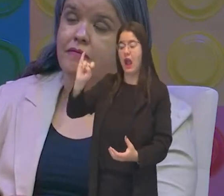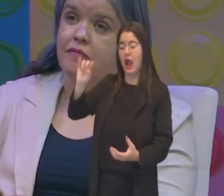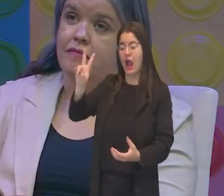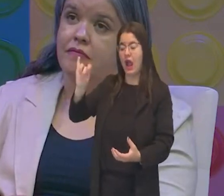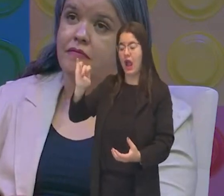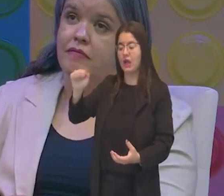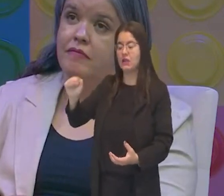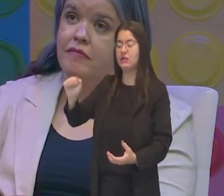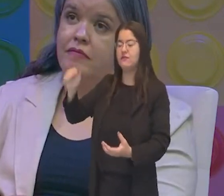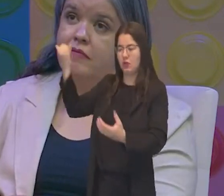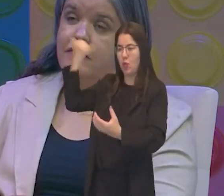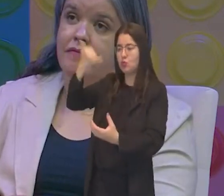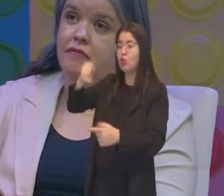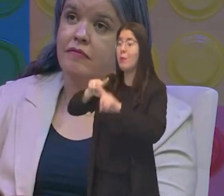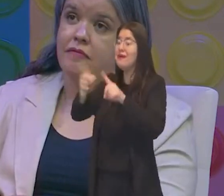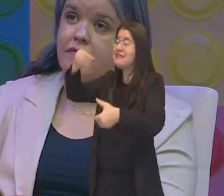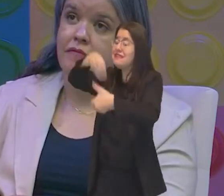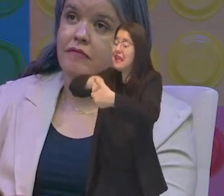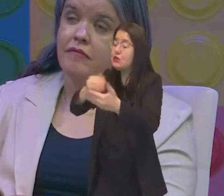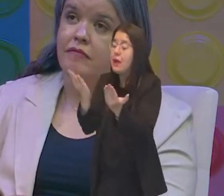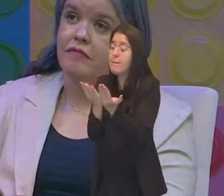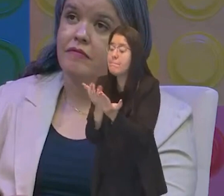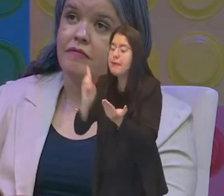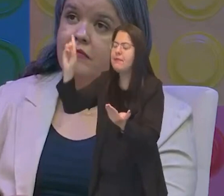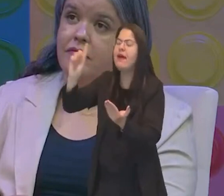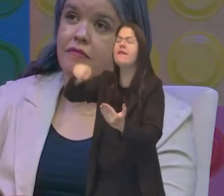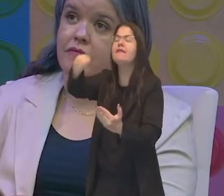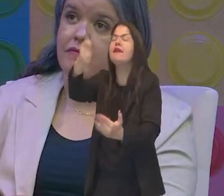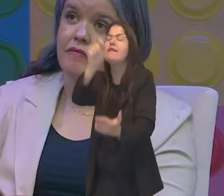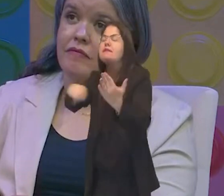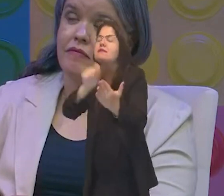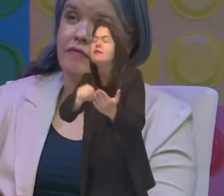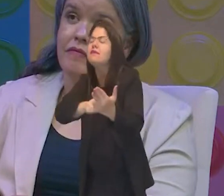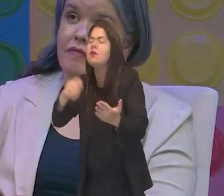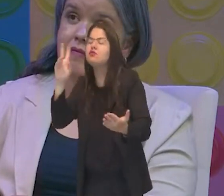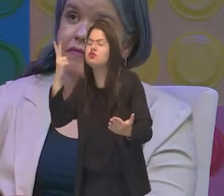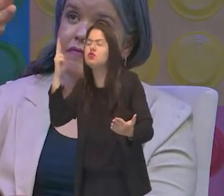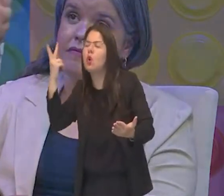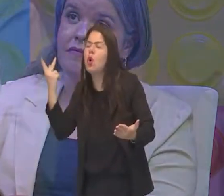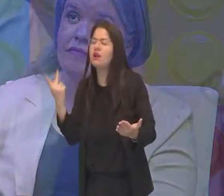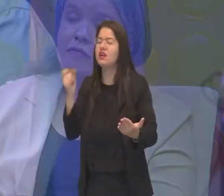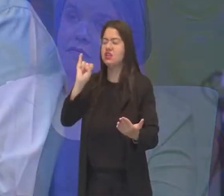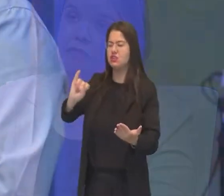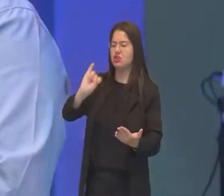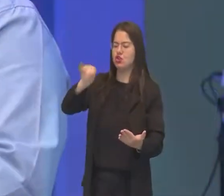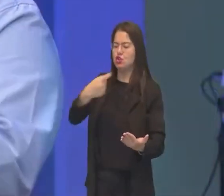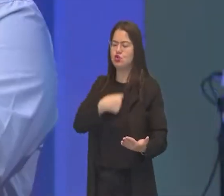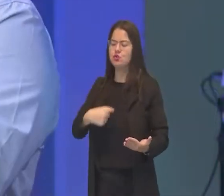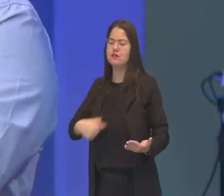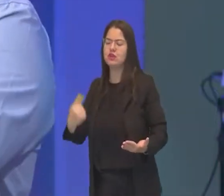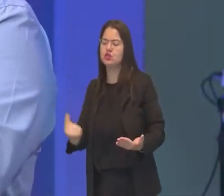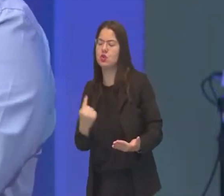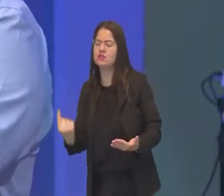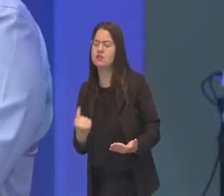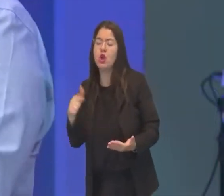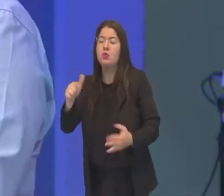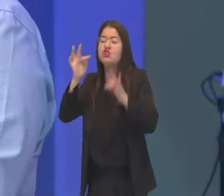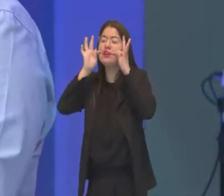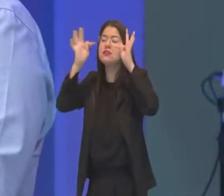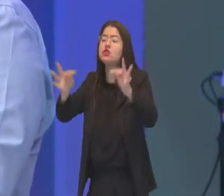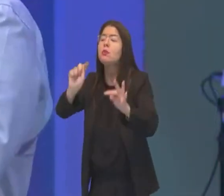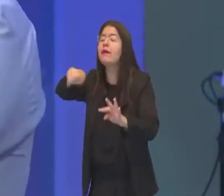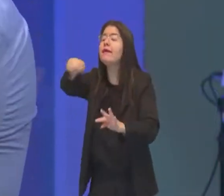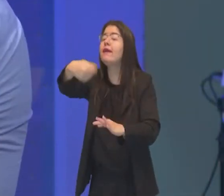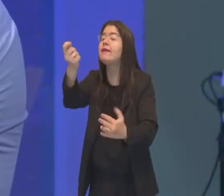na nossa Bíblia. Mas quem escreveu? Se José estava lá sozinho, não tinha nenhuma testemunha